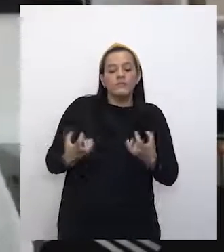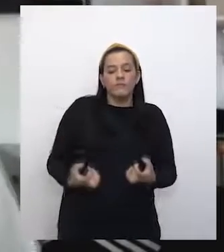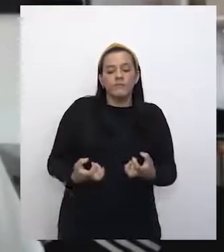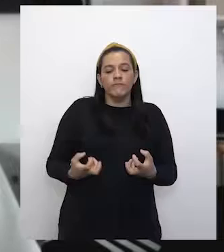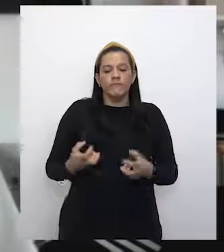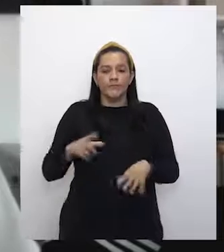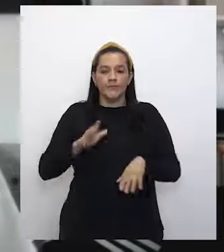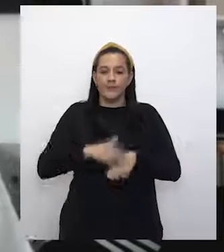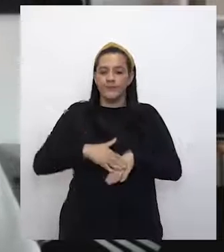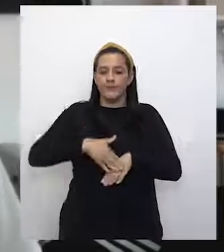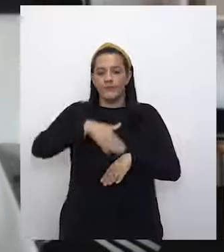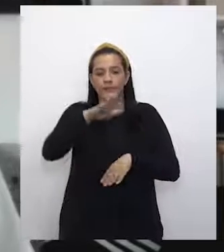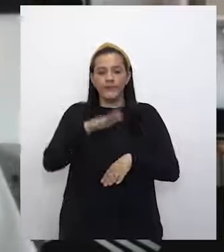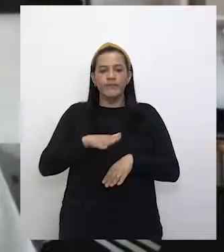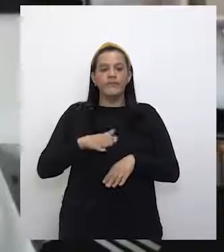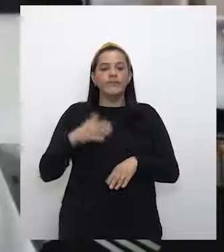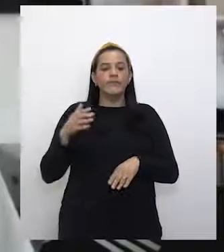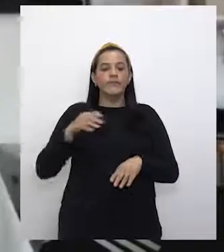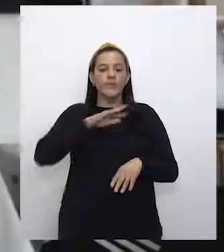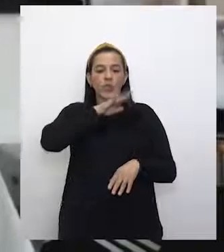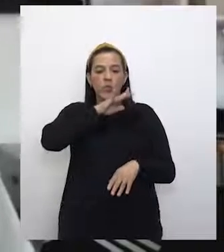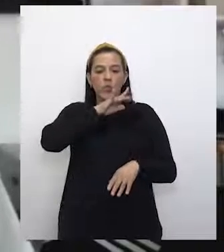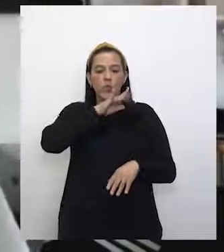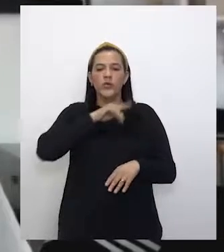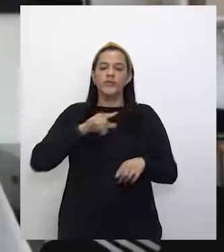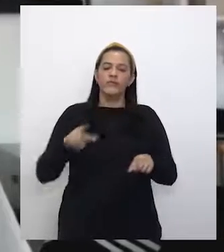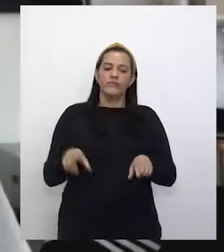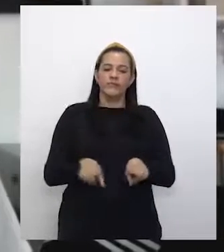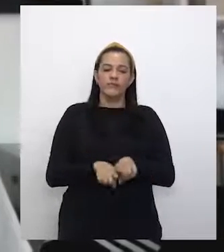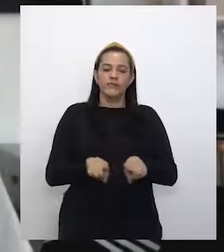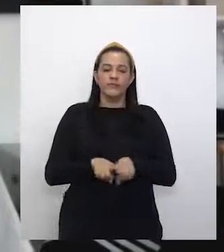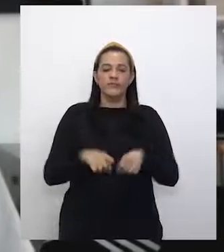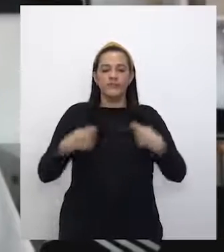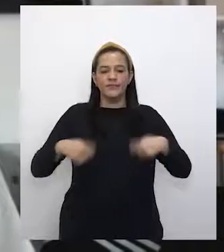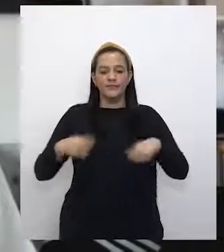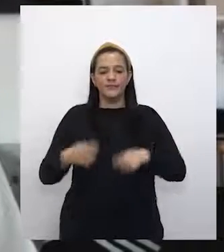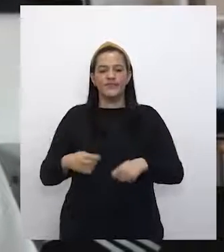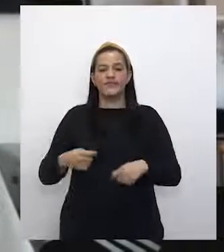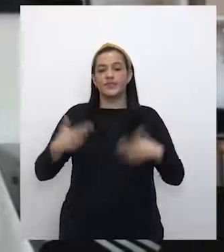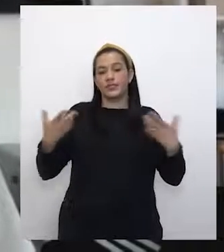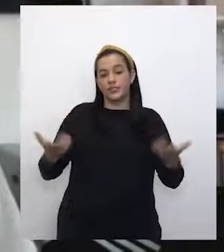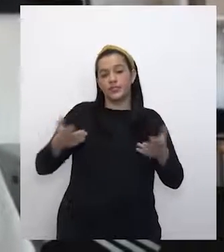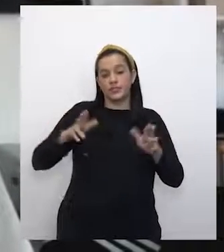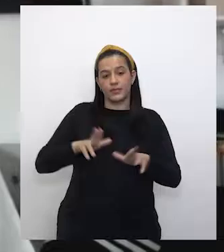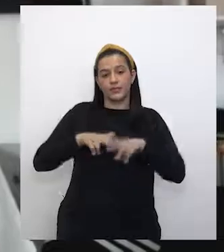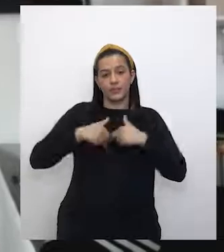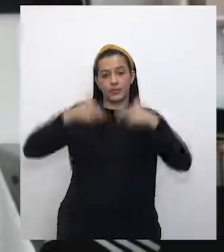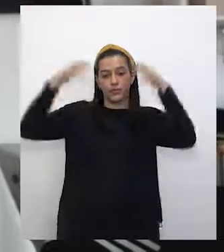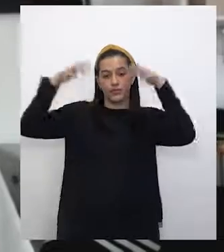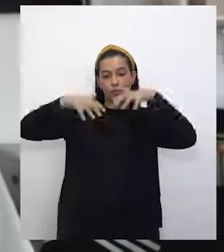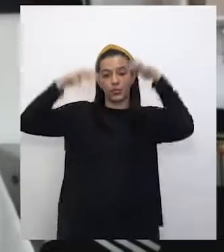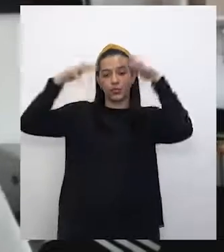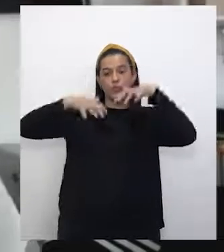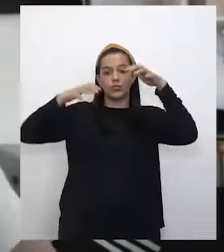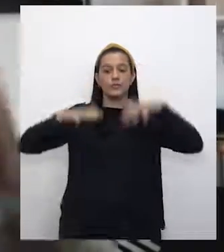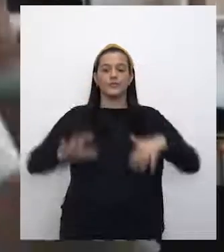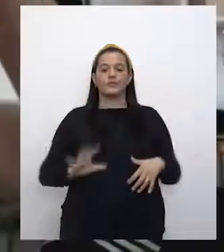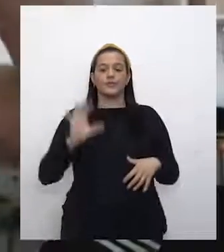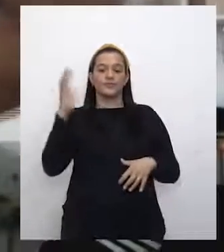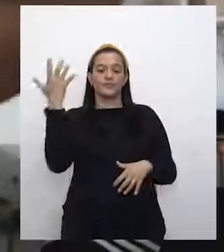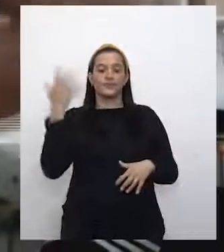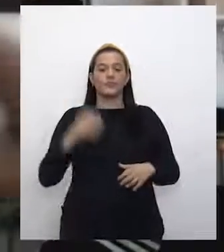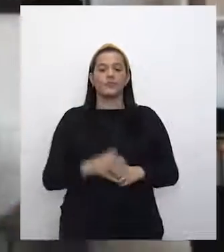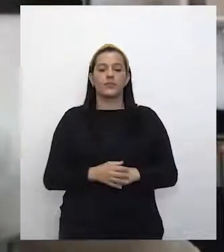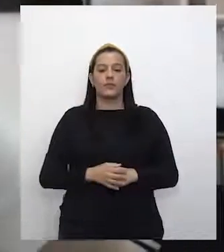sendo algo bastante complicado, né? Então, a gente depende muito da chuva para que aconteça,